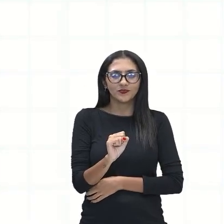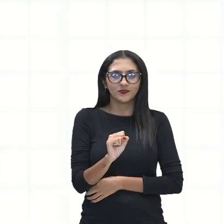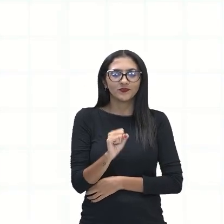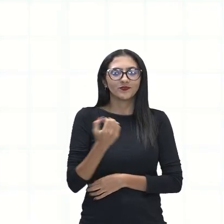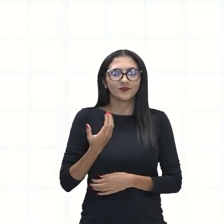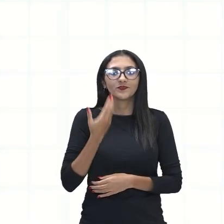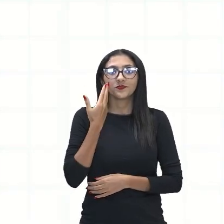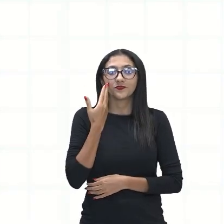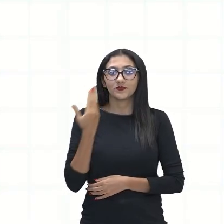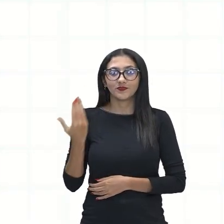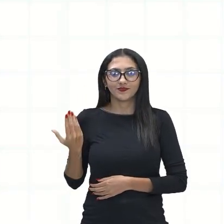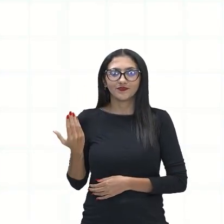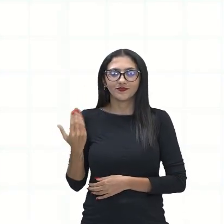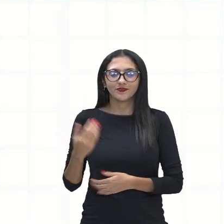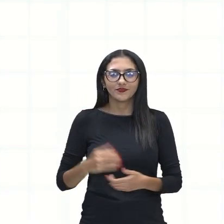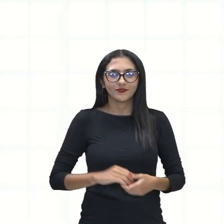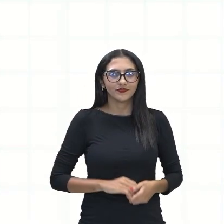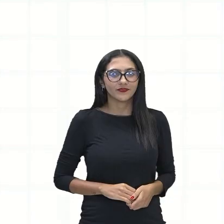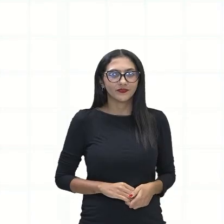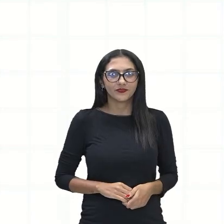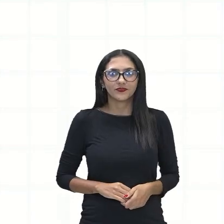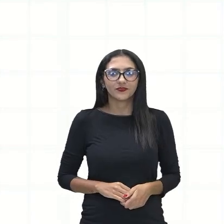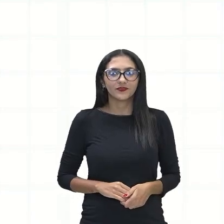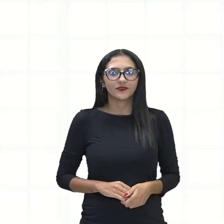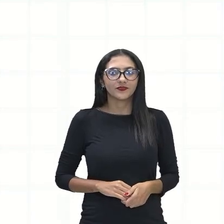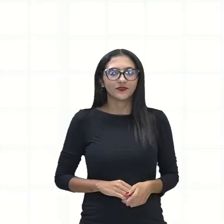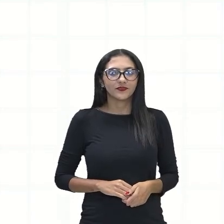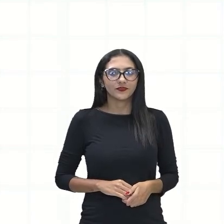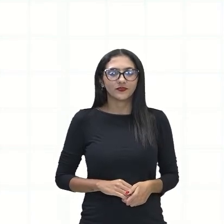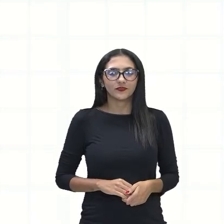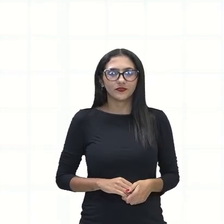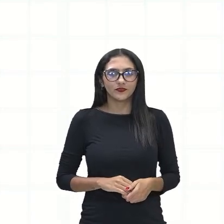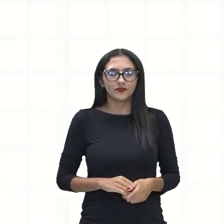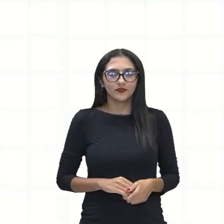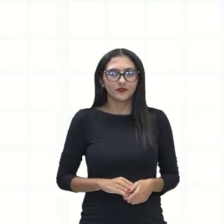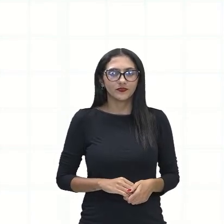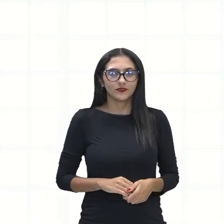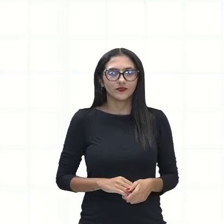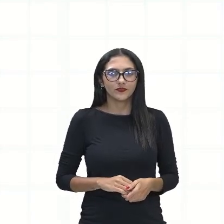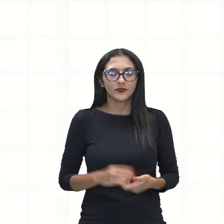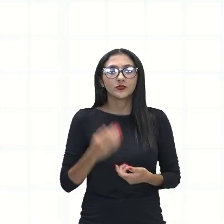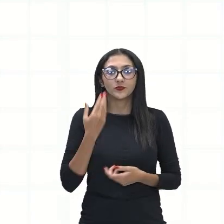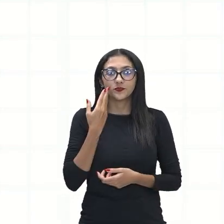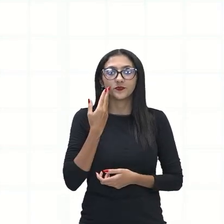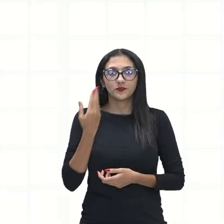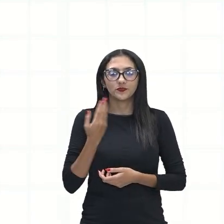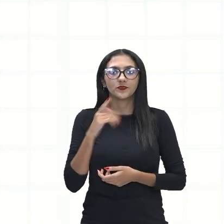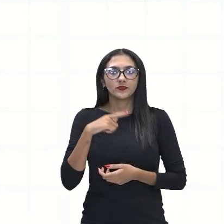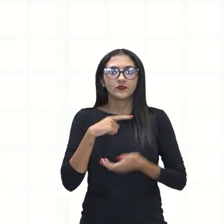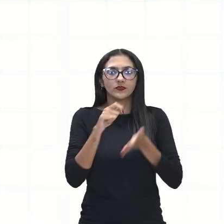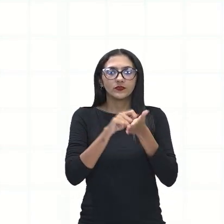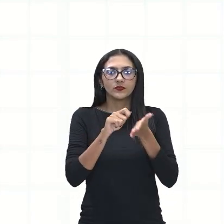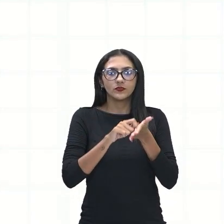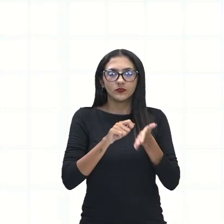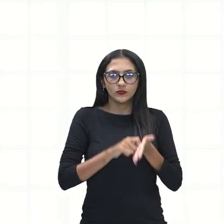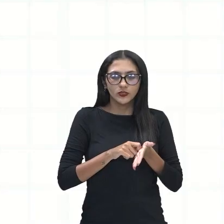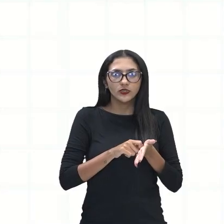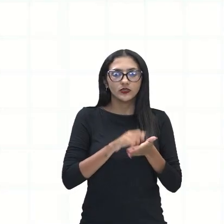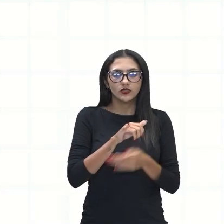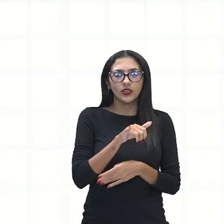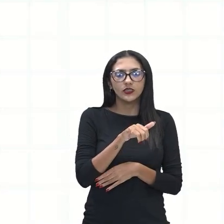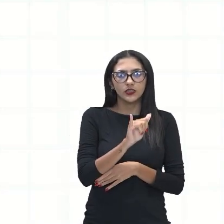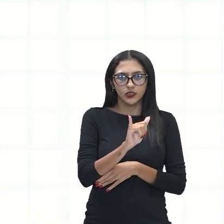Então, cereja, ok? Como terminou aí com Y precedido